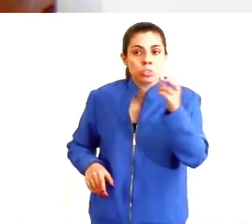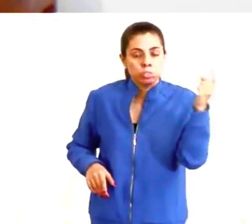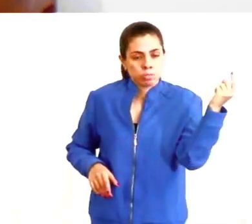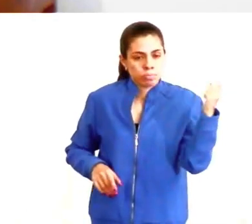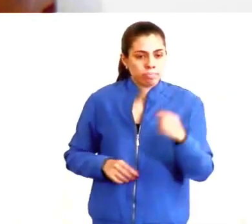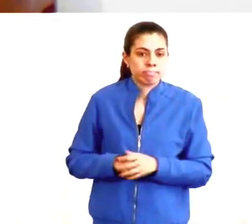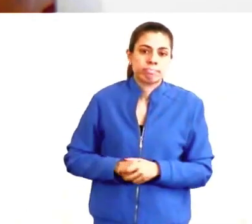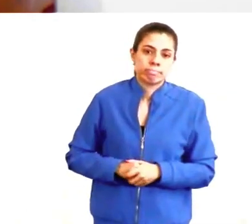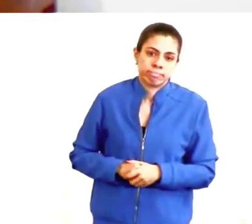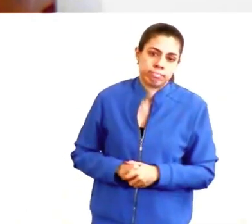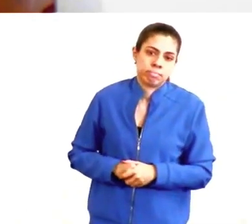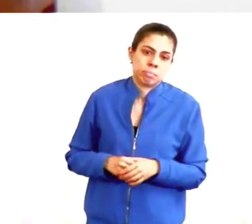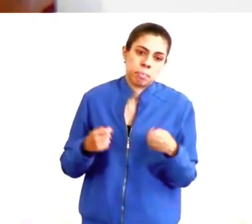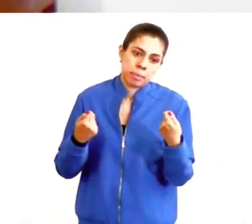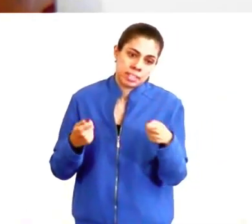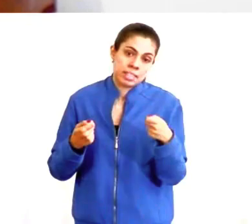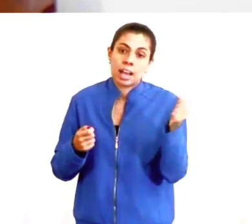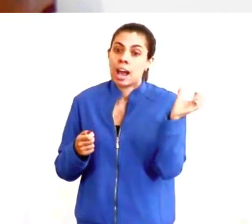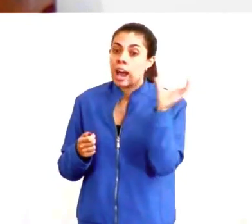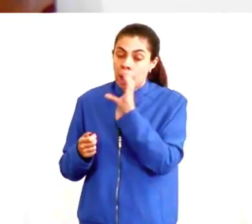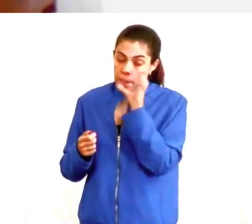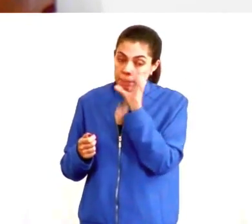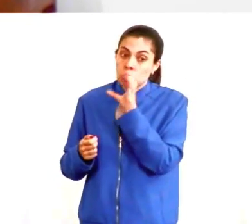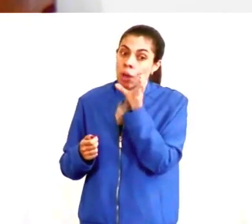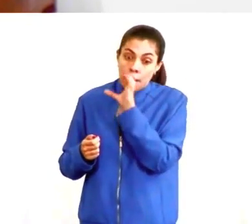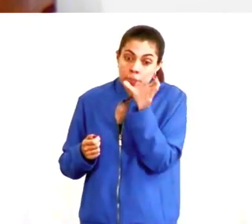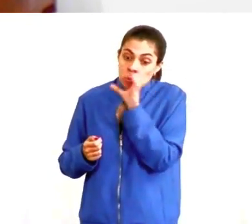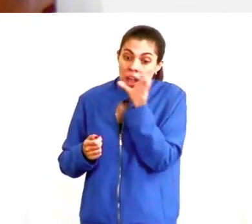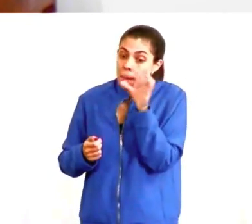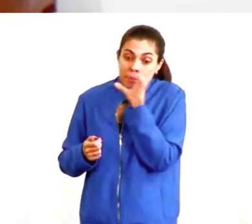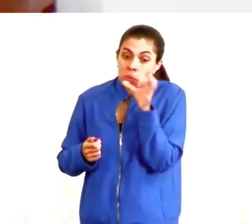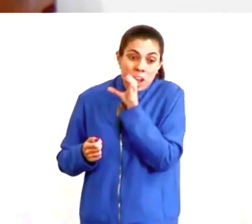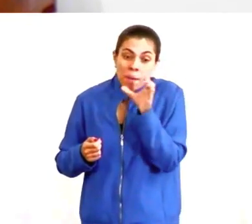urgentemente da graça e da misericórdia de Deus.